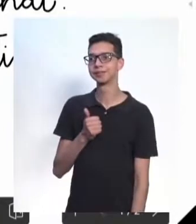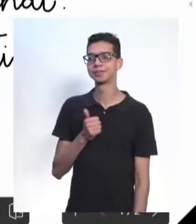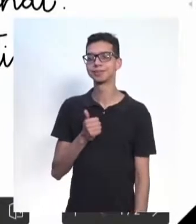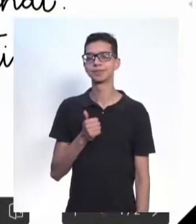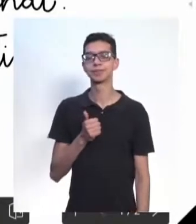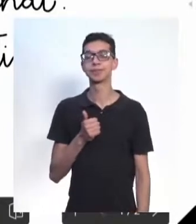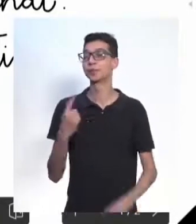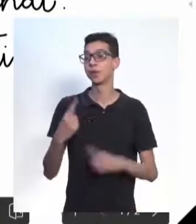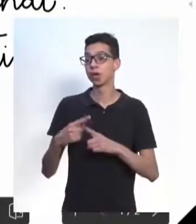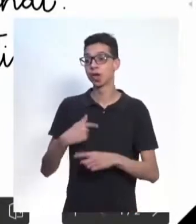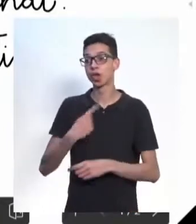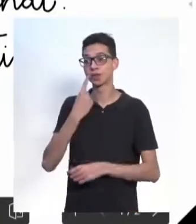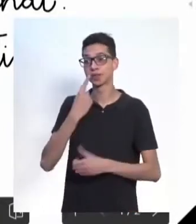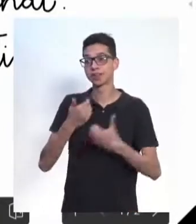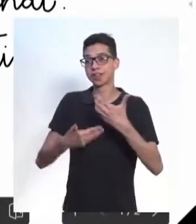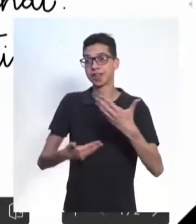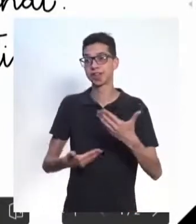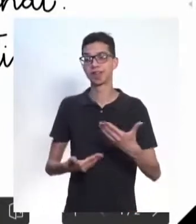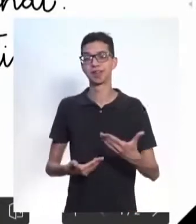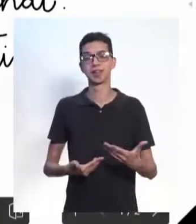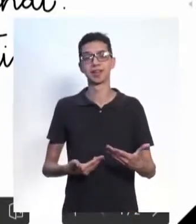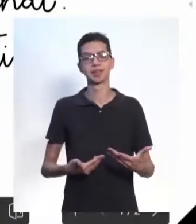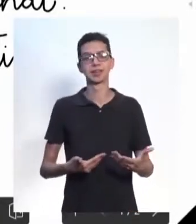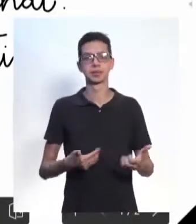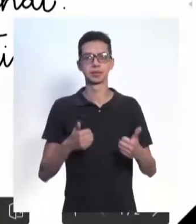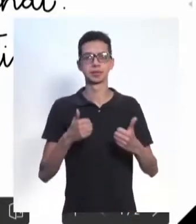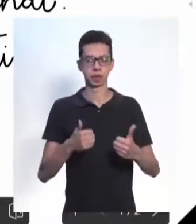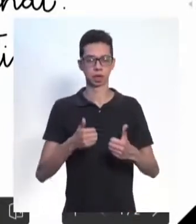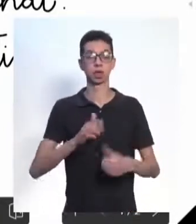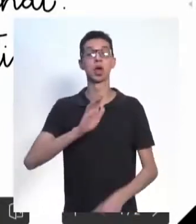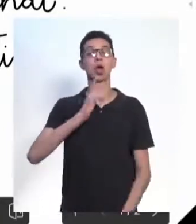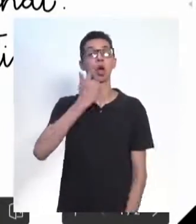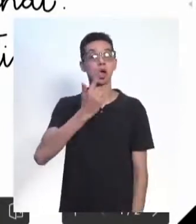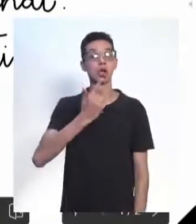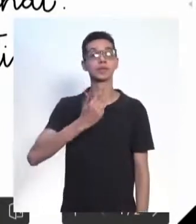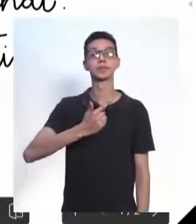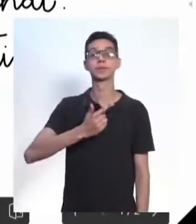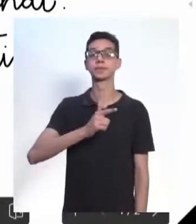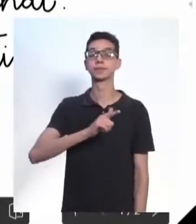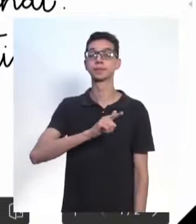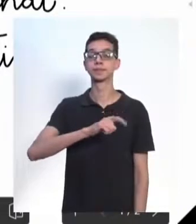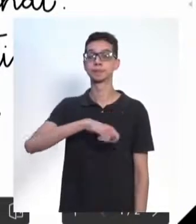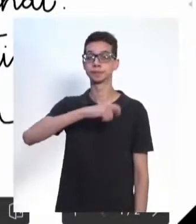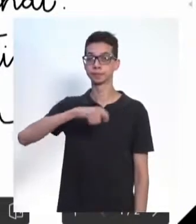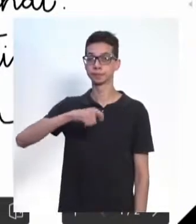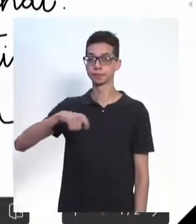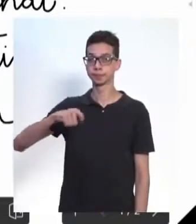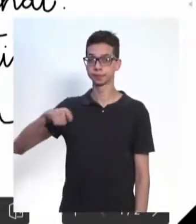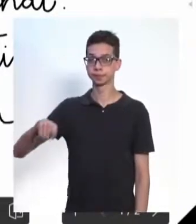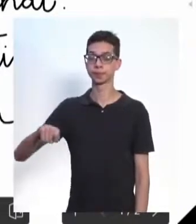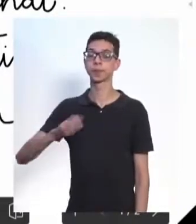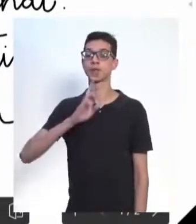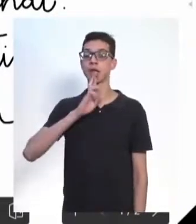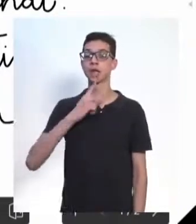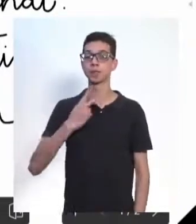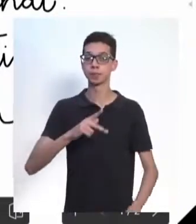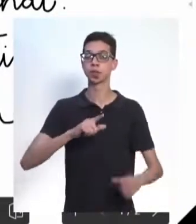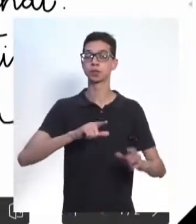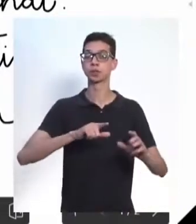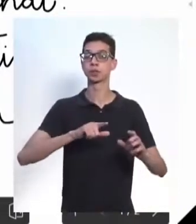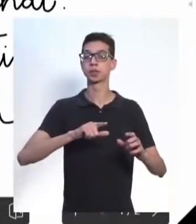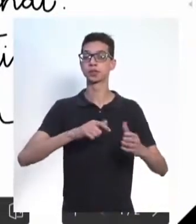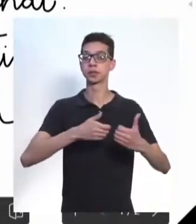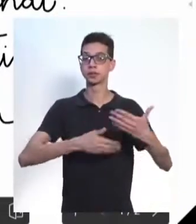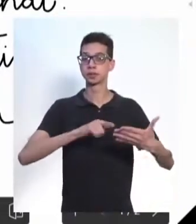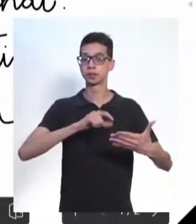É que eu tô seguindo o chat. tá, foi selecionada. Olha, como eu estava dizendo ontem, tem muitos Opa.